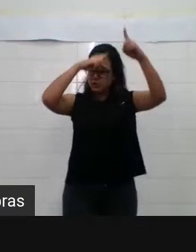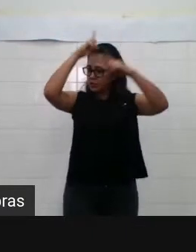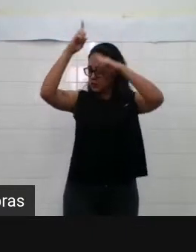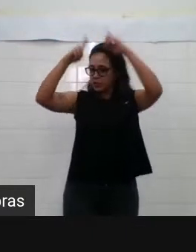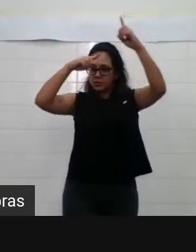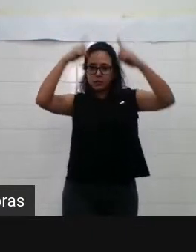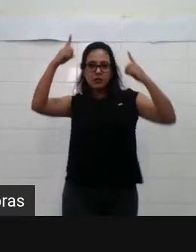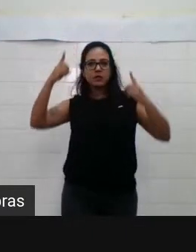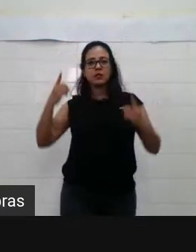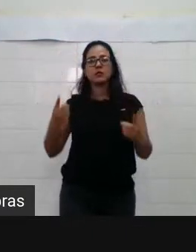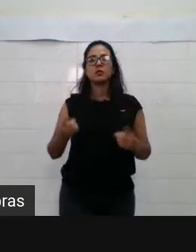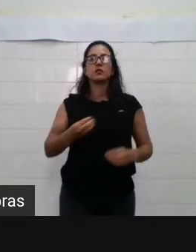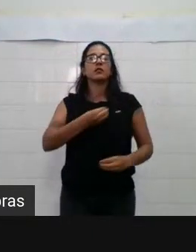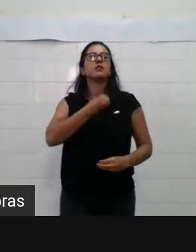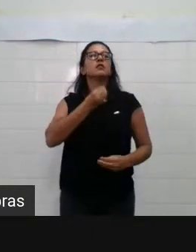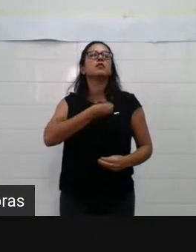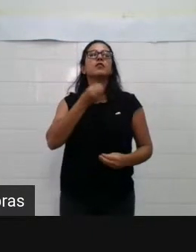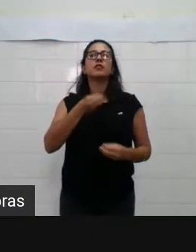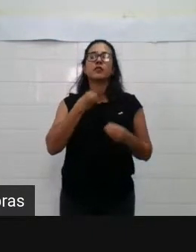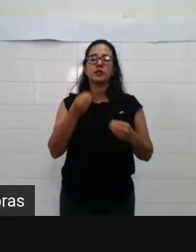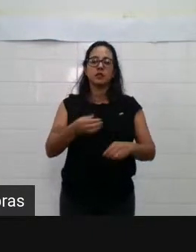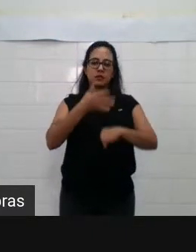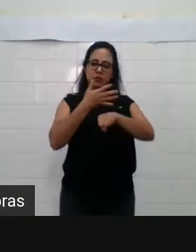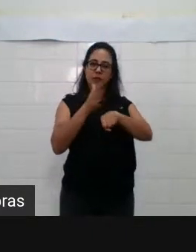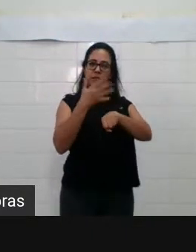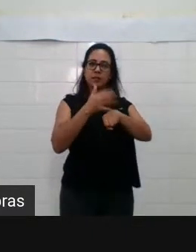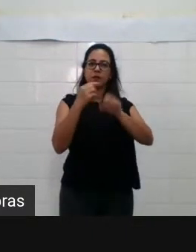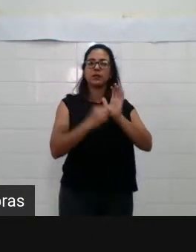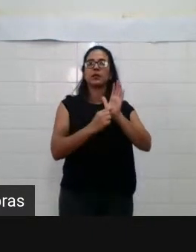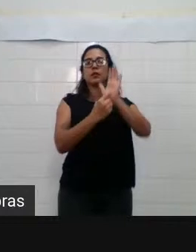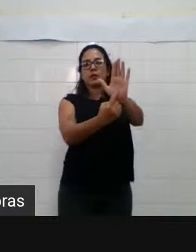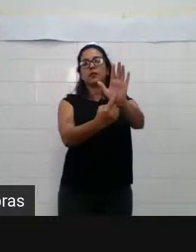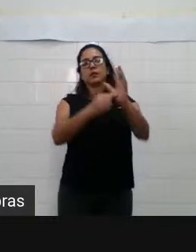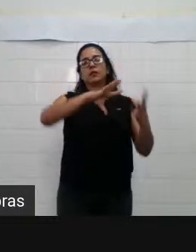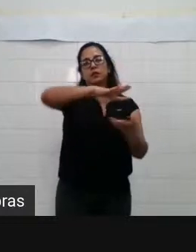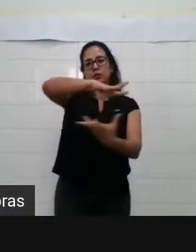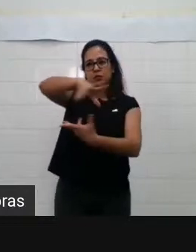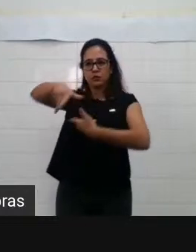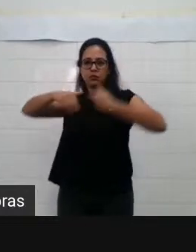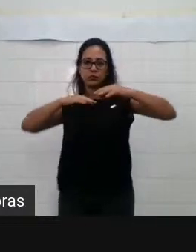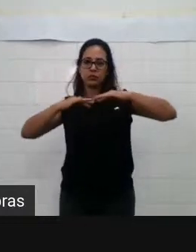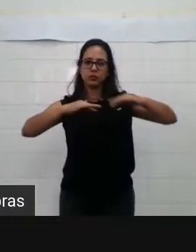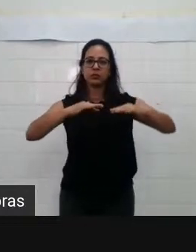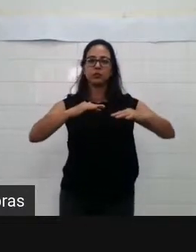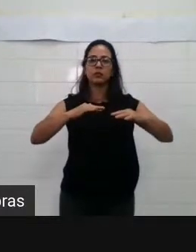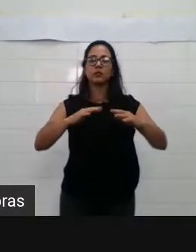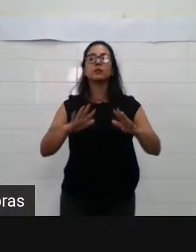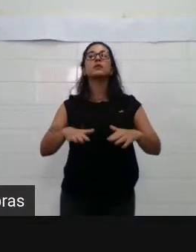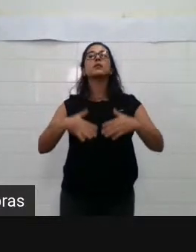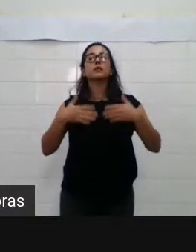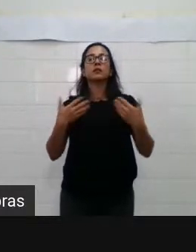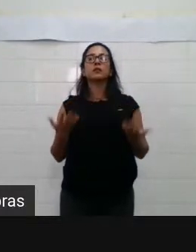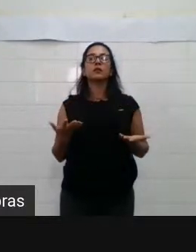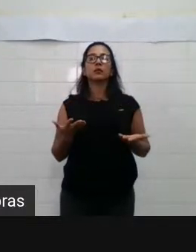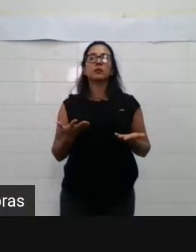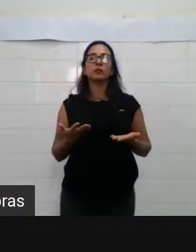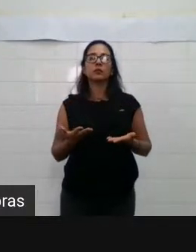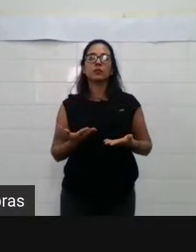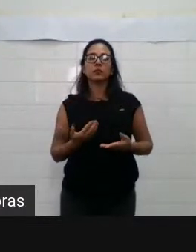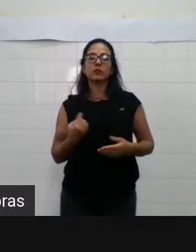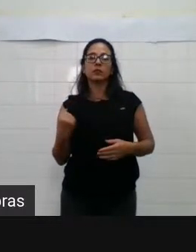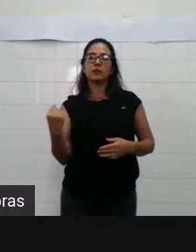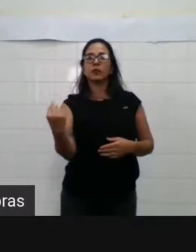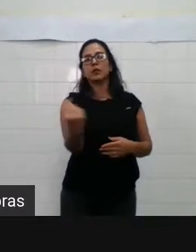praticidade para pôr essas ideias em movimento. Então, portanto, que nós